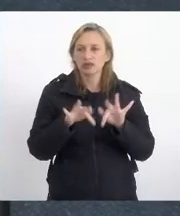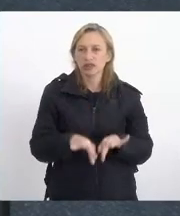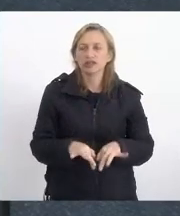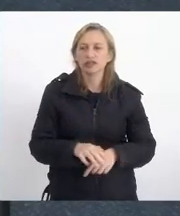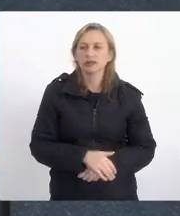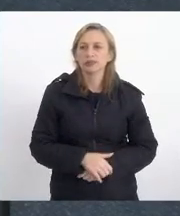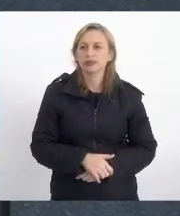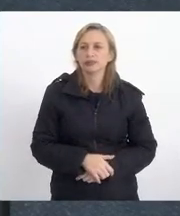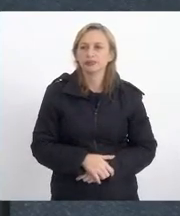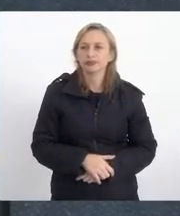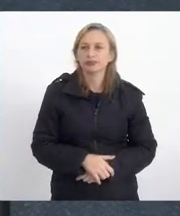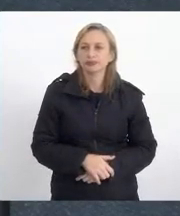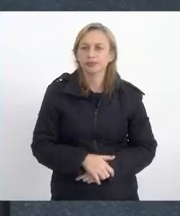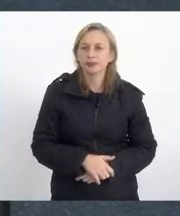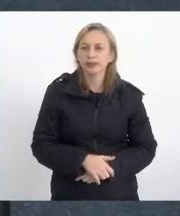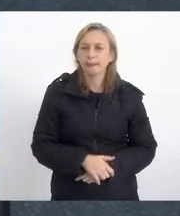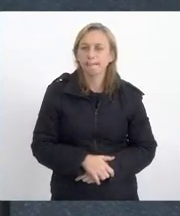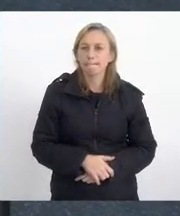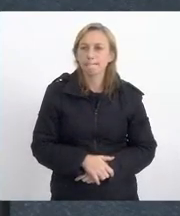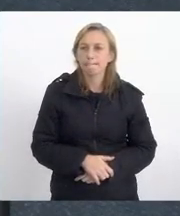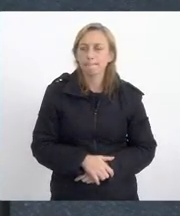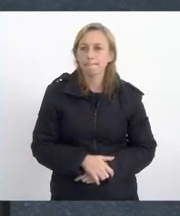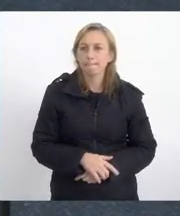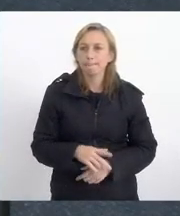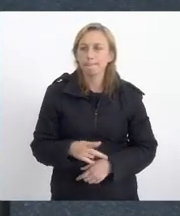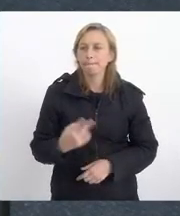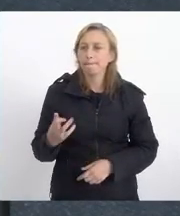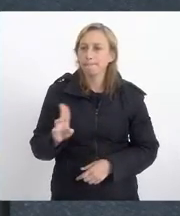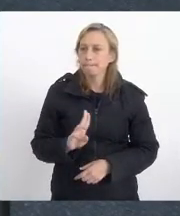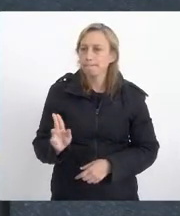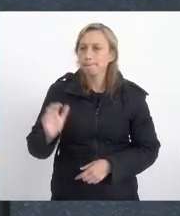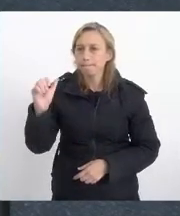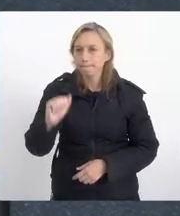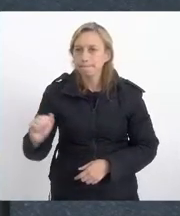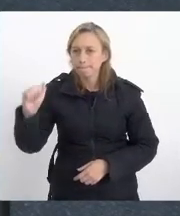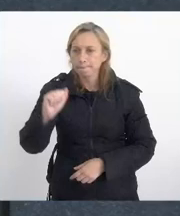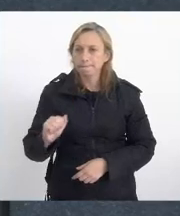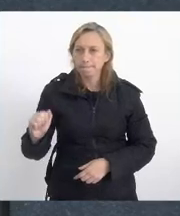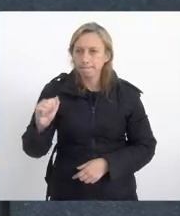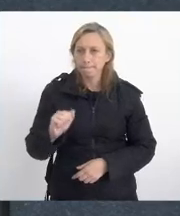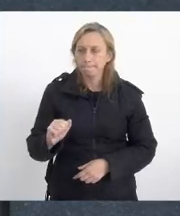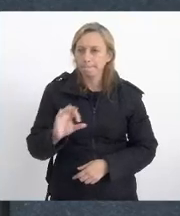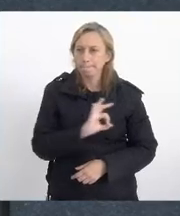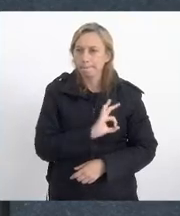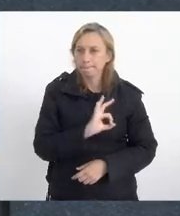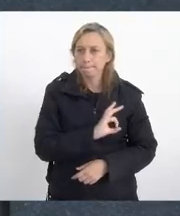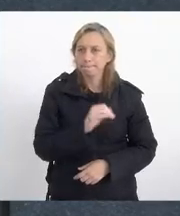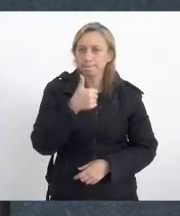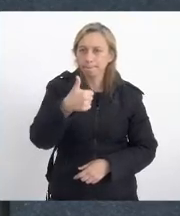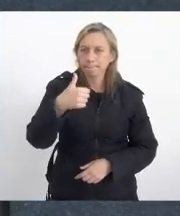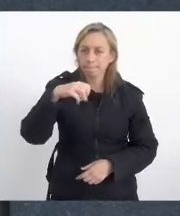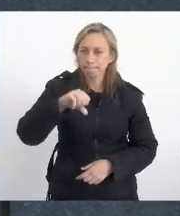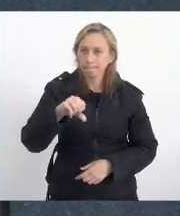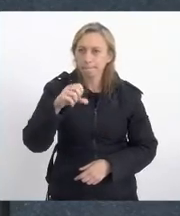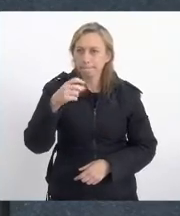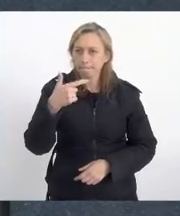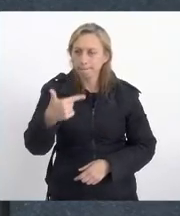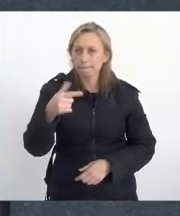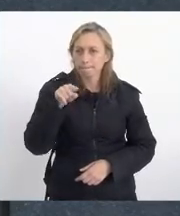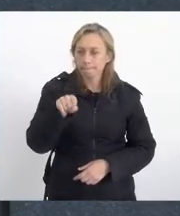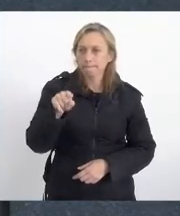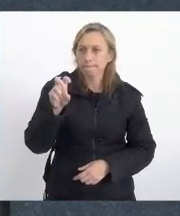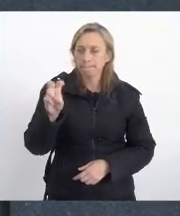fala, faço coro aqui em nome da Associação de Oficiais ao nivelamento do 192.5 a todos